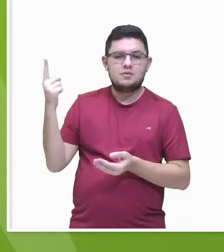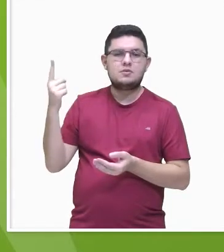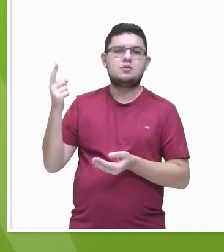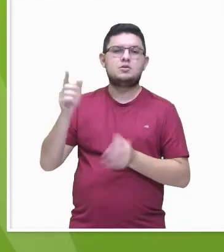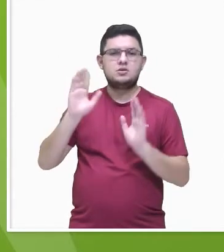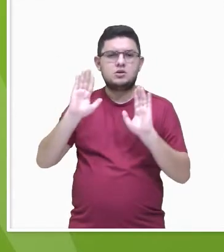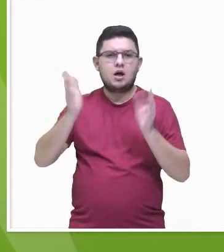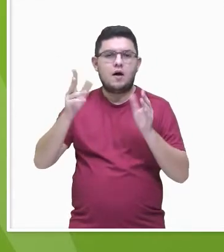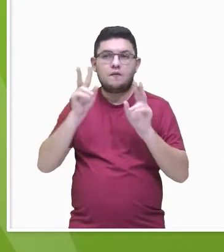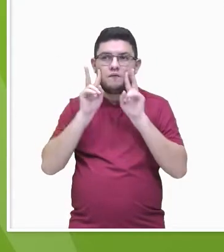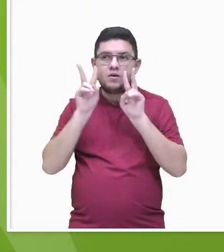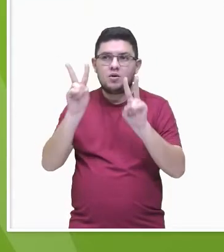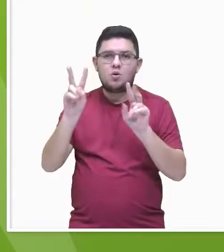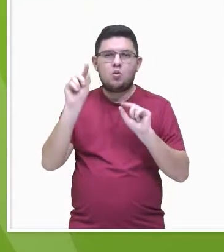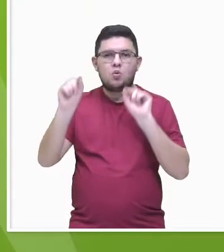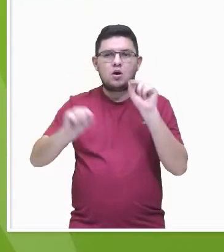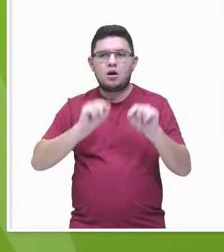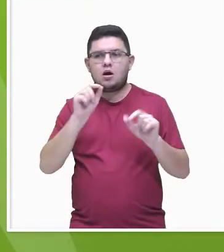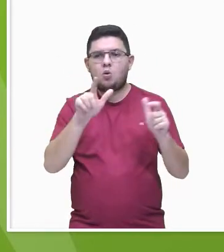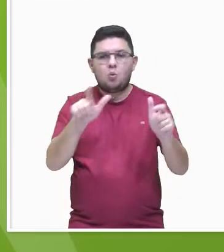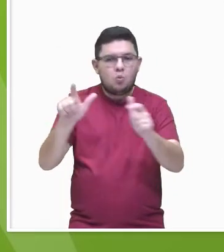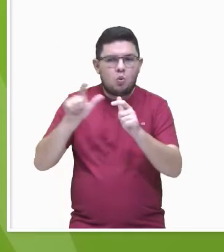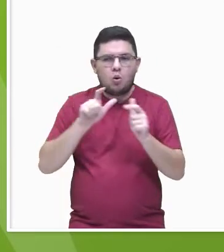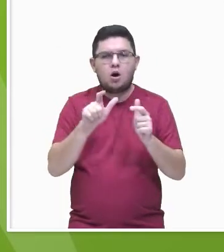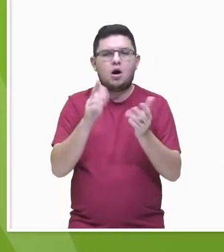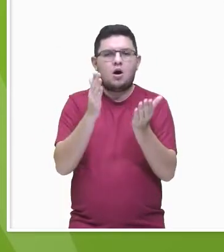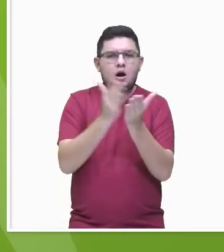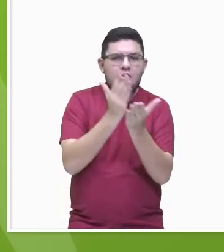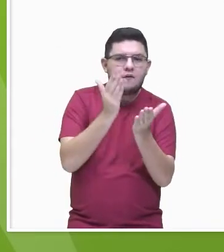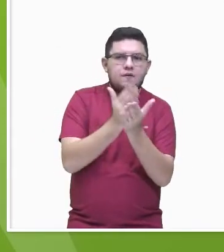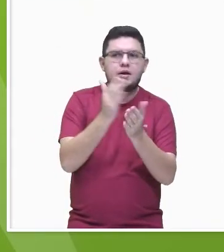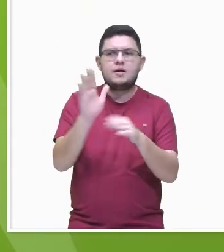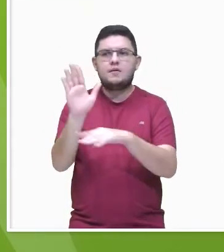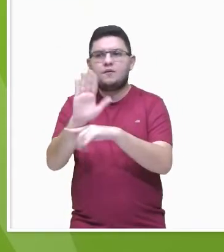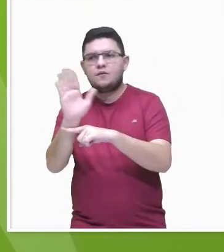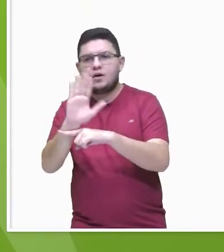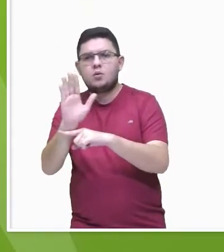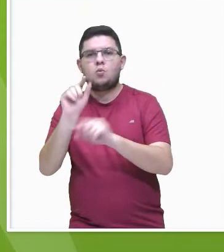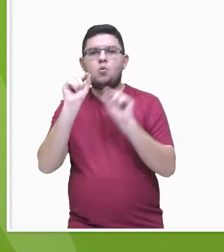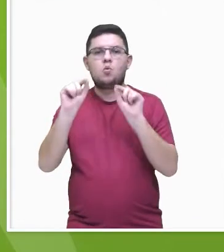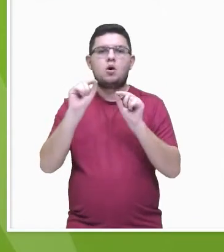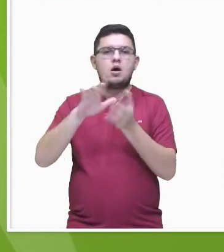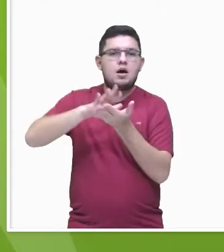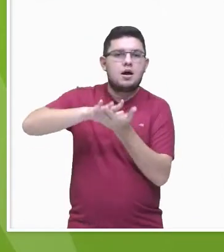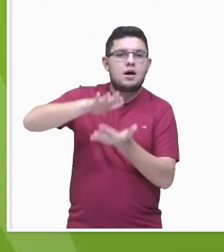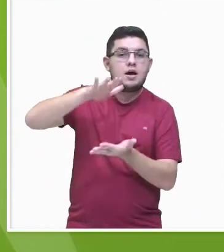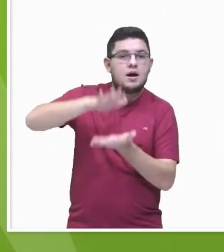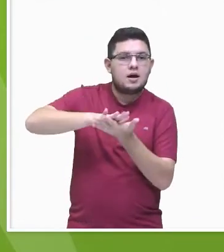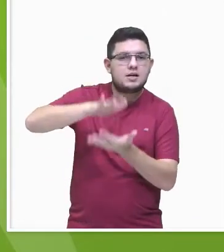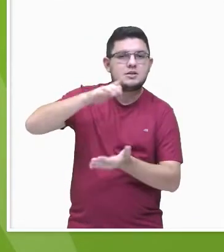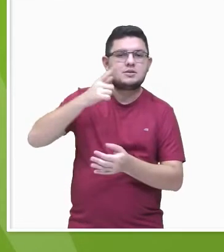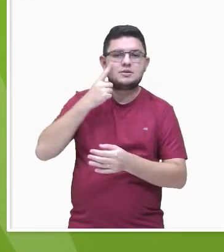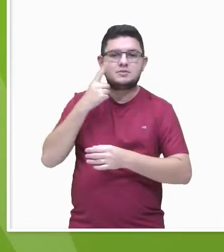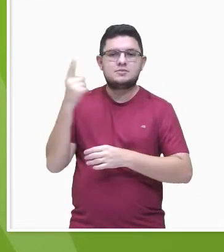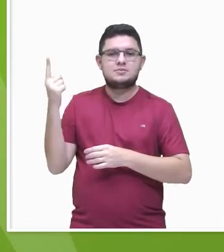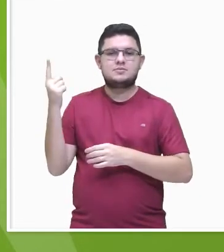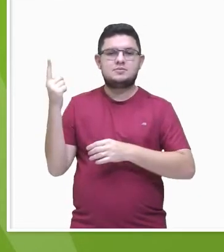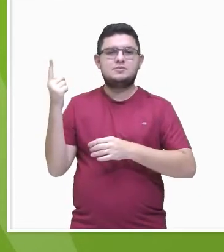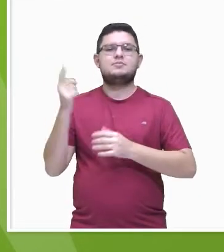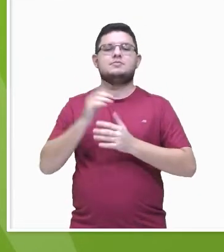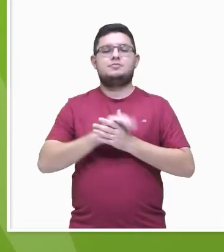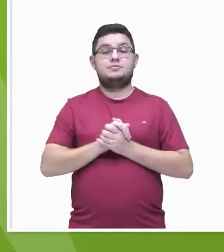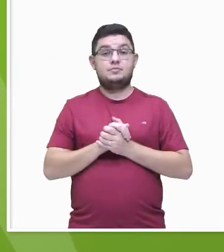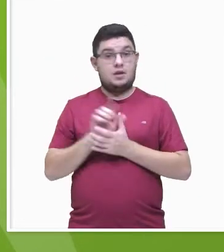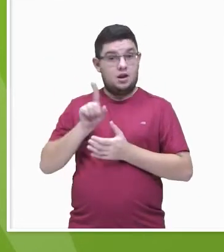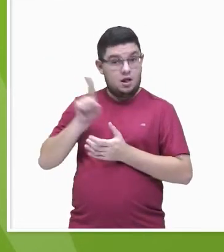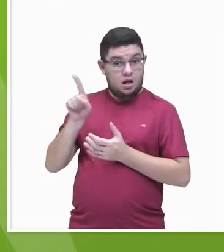em filmes, em revista, nos livros, as chamadas estrelas do mar, certo? Então, as estrelas